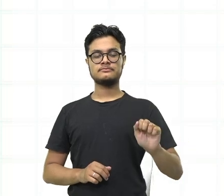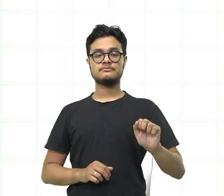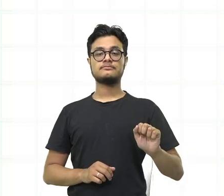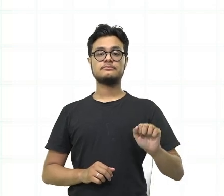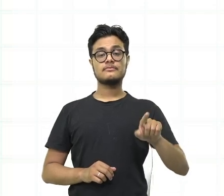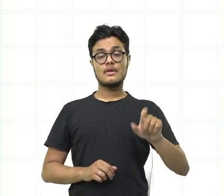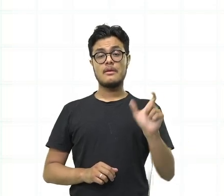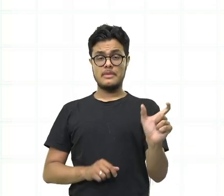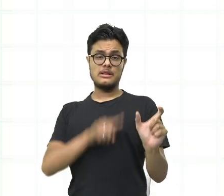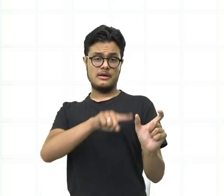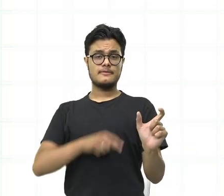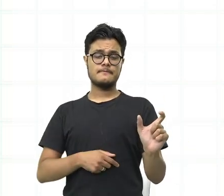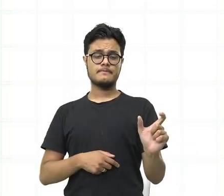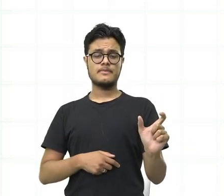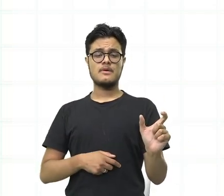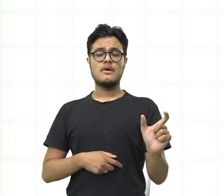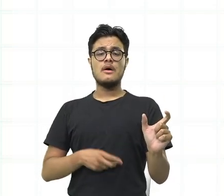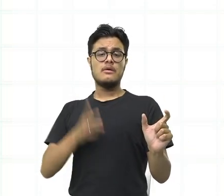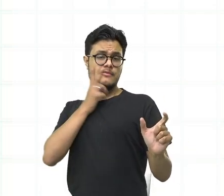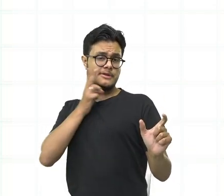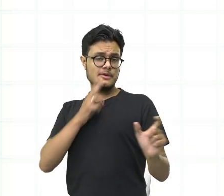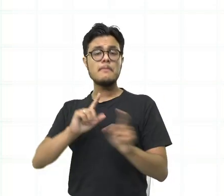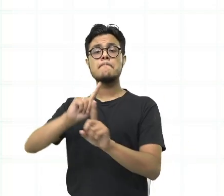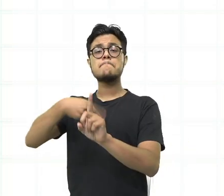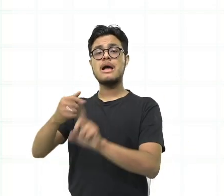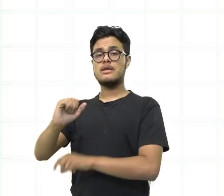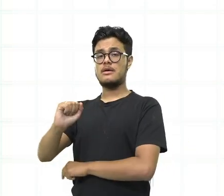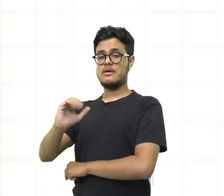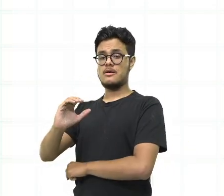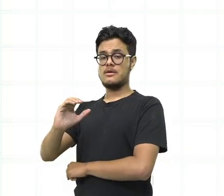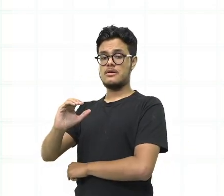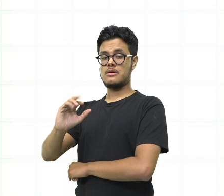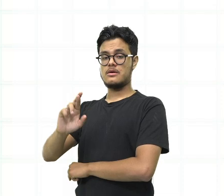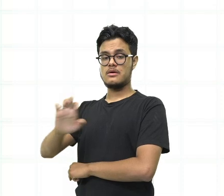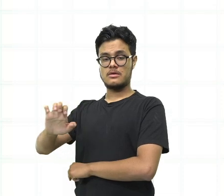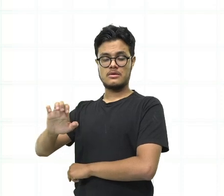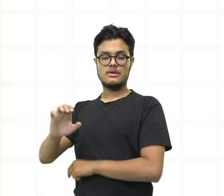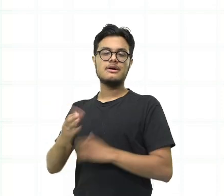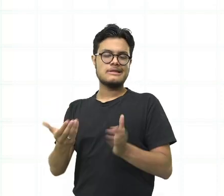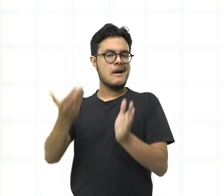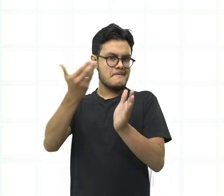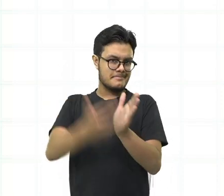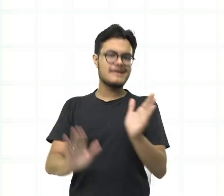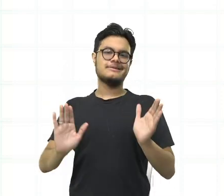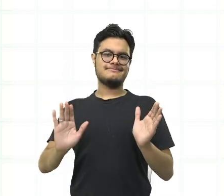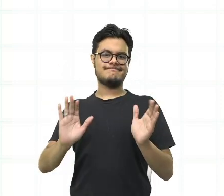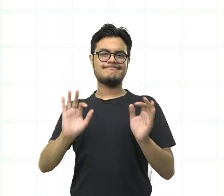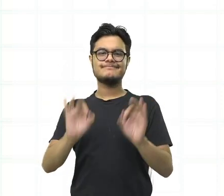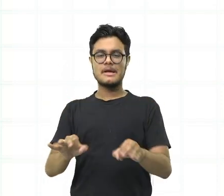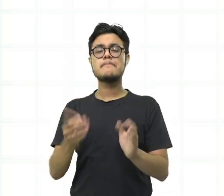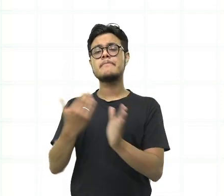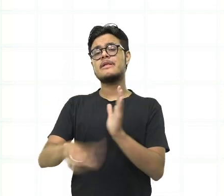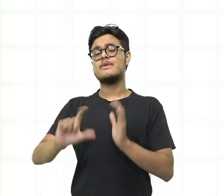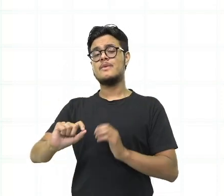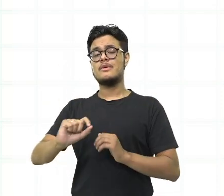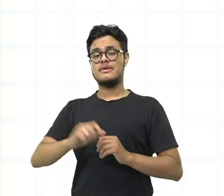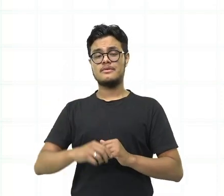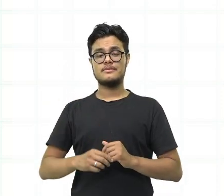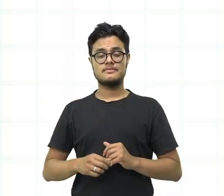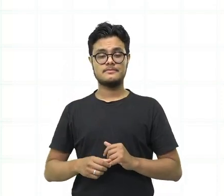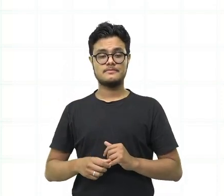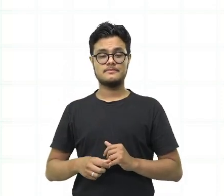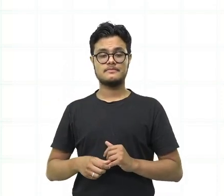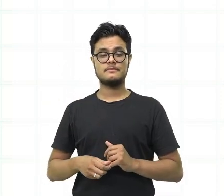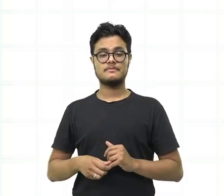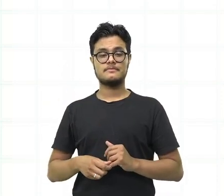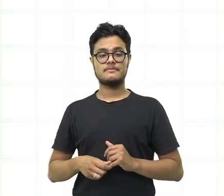que é vinho mais o agre. E aí formou, né? Perdeu, olha só o que perdeu aqui, ó. Não, vou